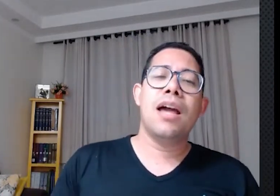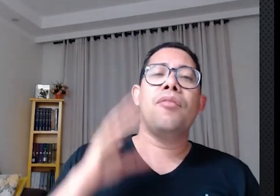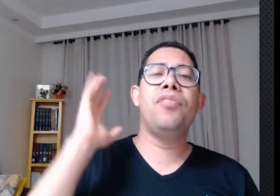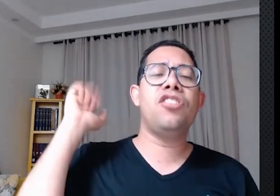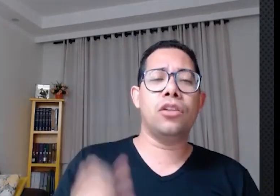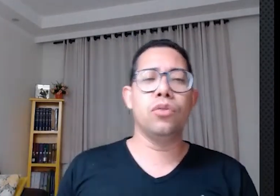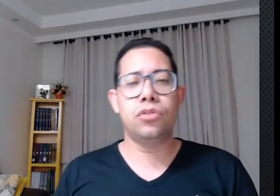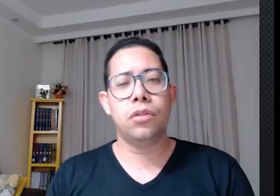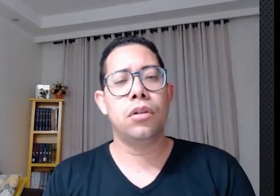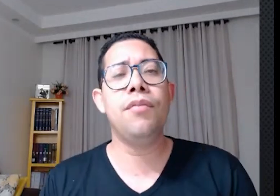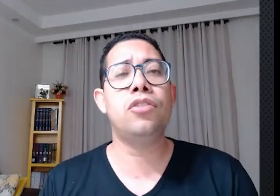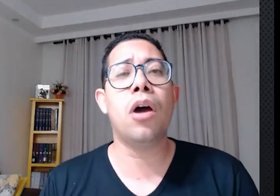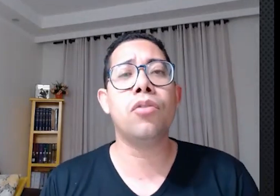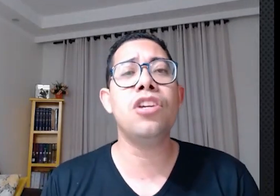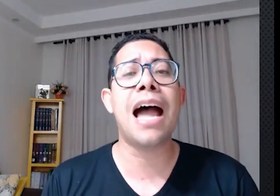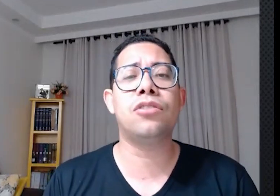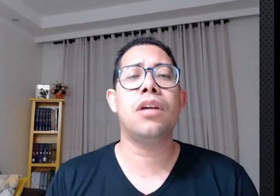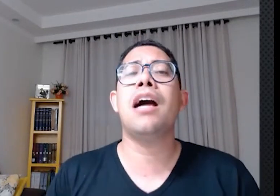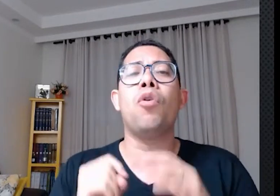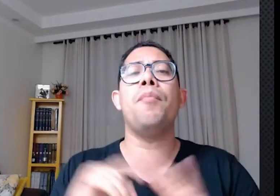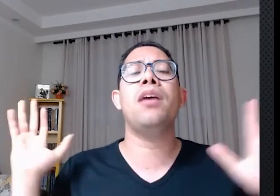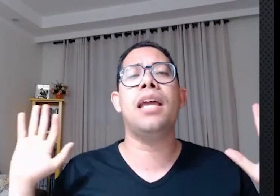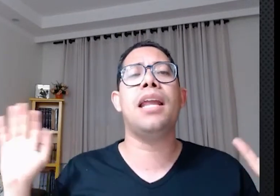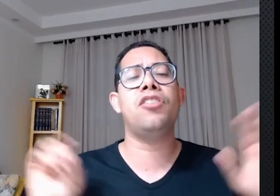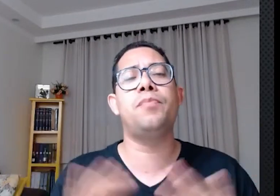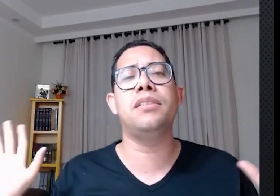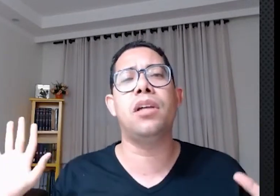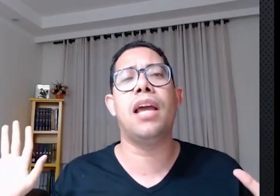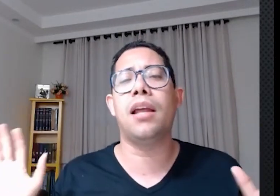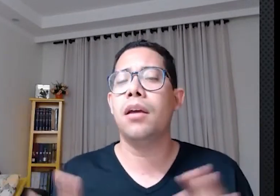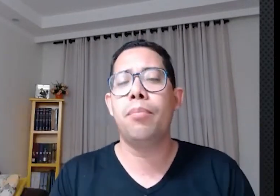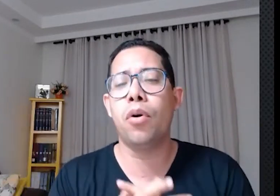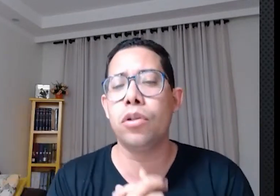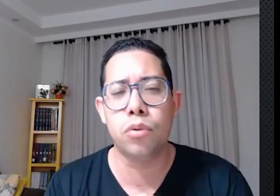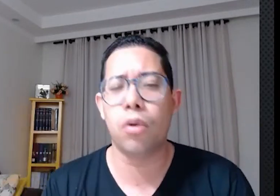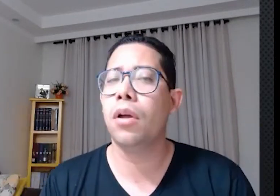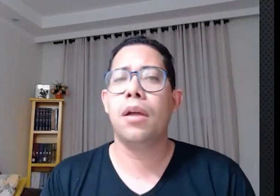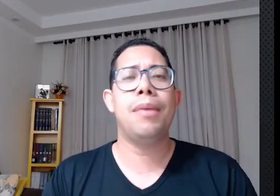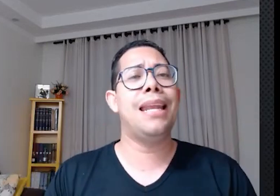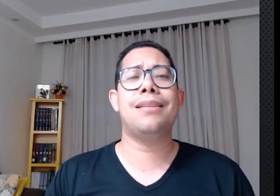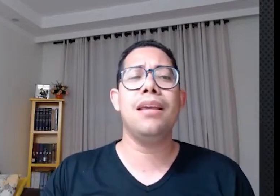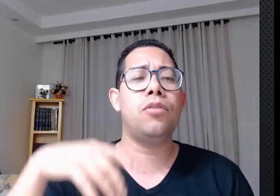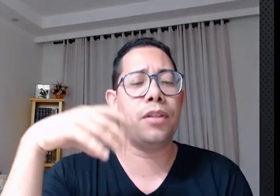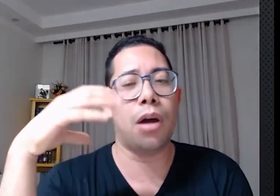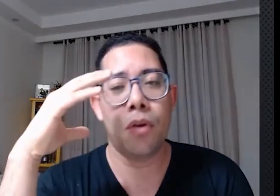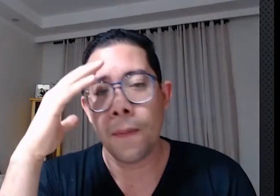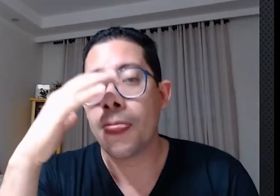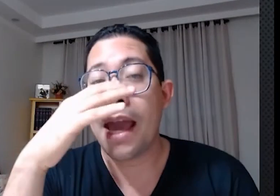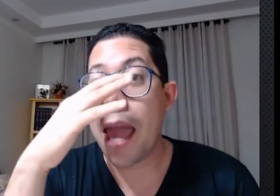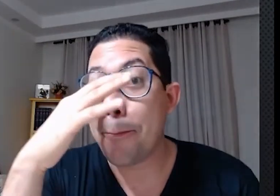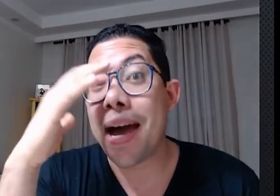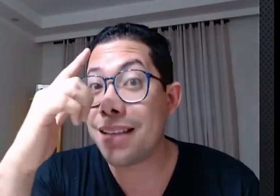evangelhos, vida de Jesus, livro histórico de Atos, começo da igreja e expansão dela. Pronto, beleza. Isso,